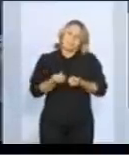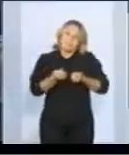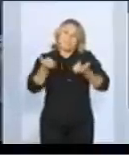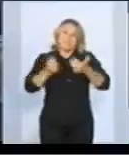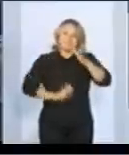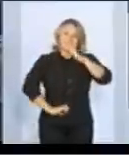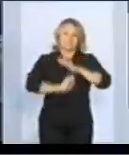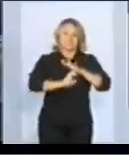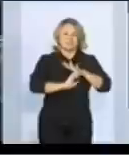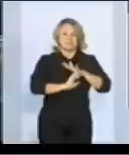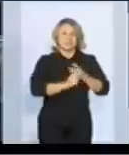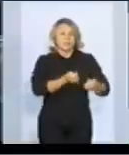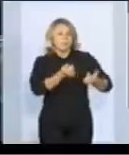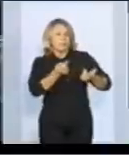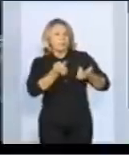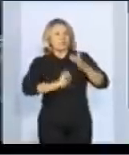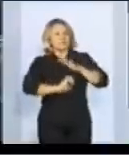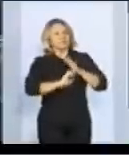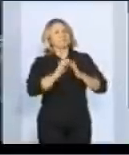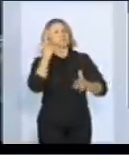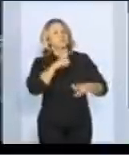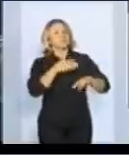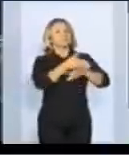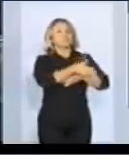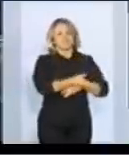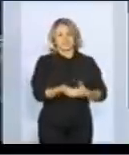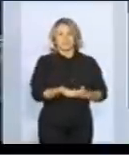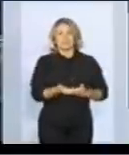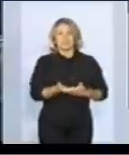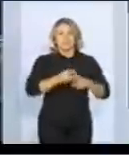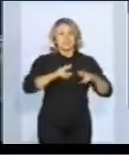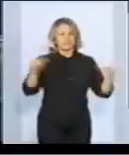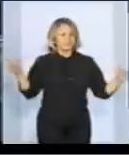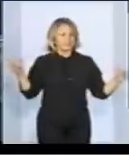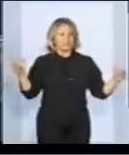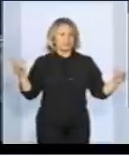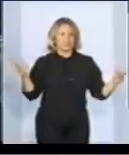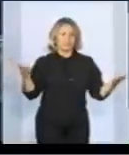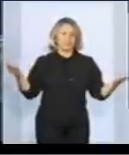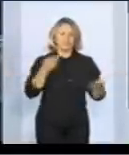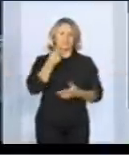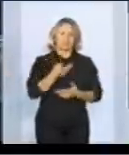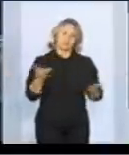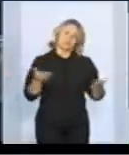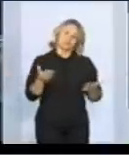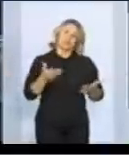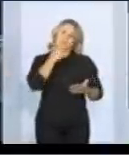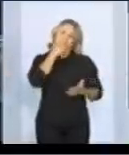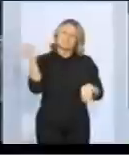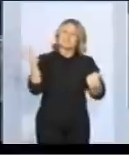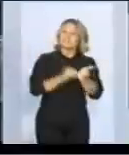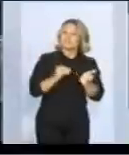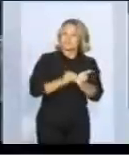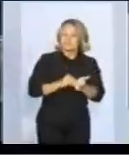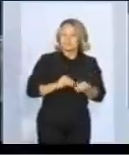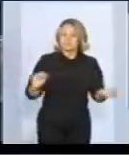de fato, entrar no mercado. Então, o reflexo é o contrário do que foi dito hoje. O reflexo é que você vai ter um estímulo à entrada de novas empresas no mercado